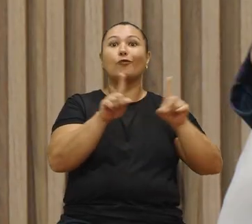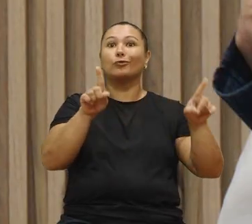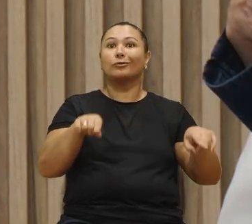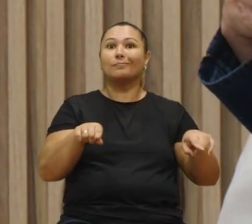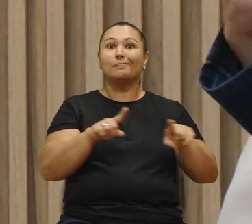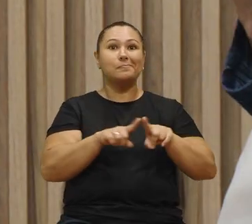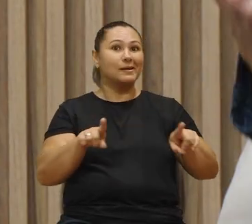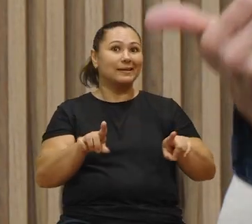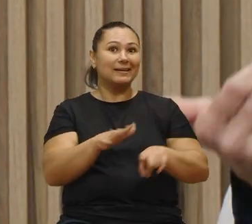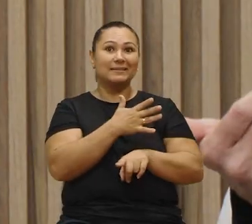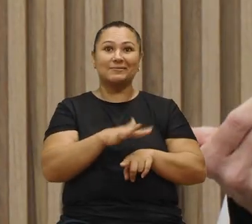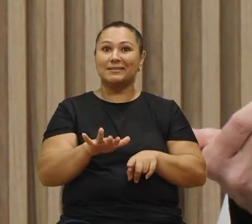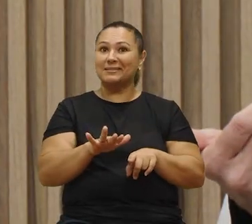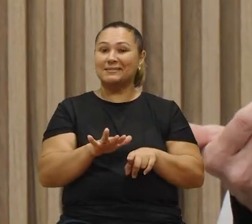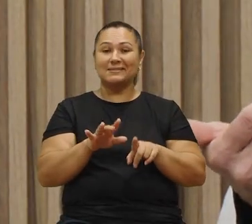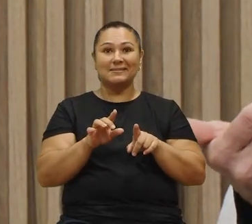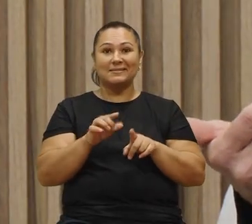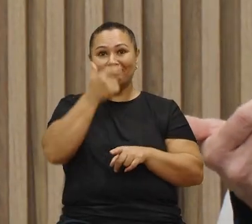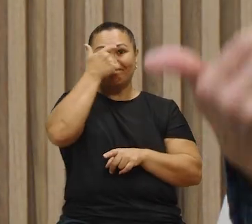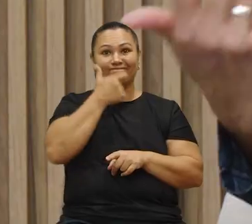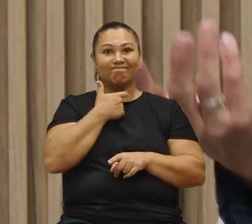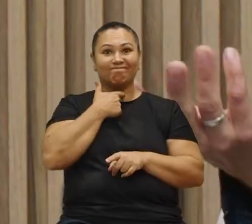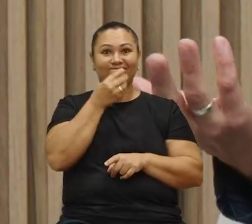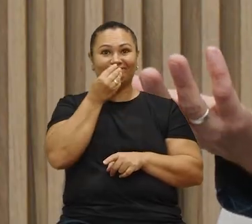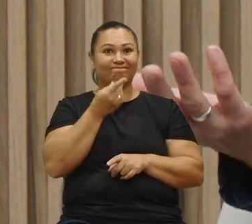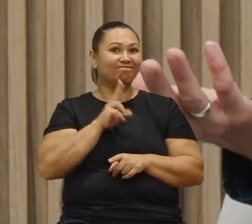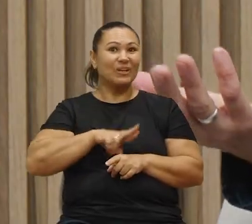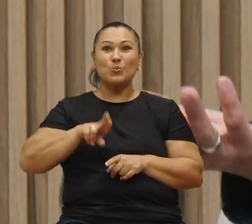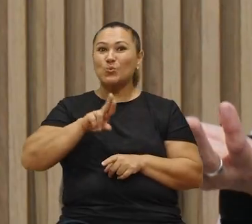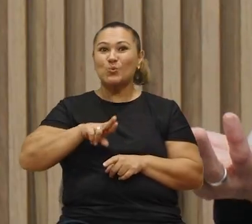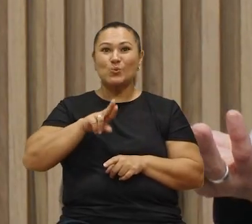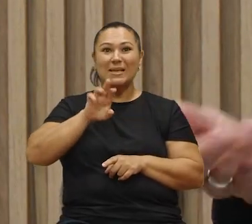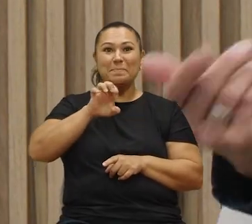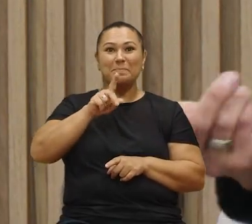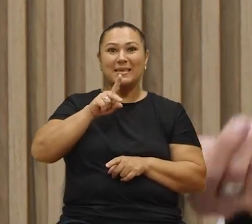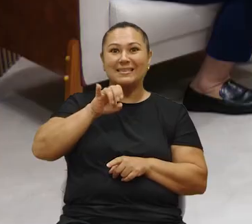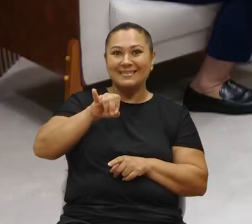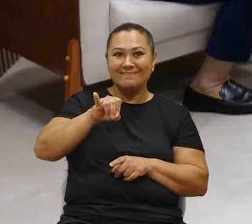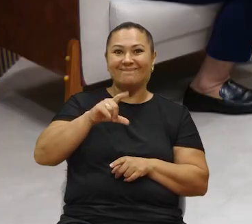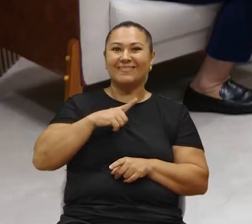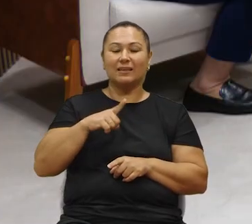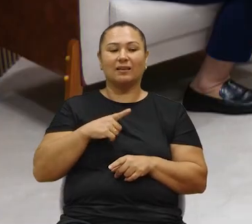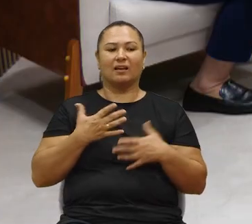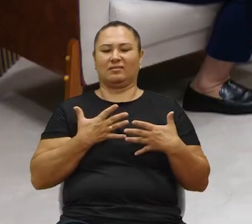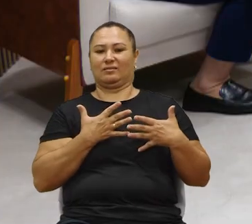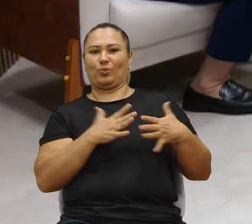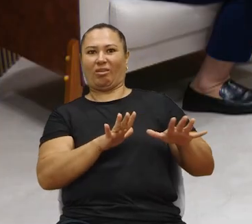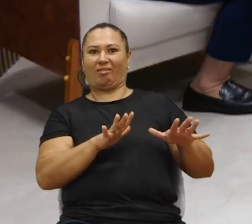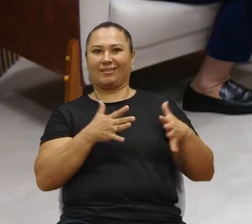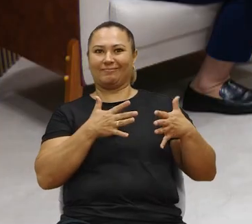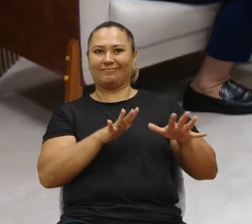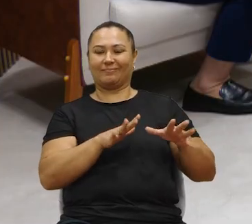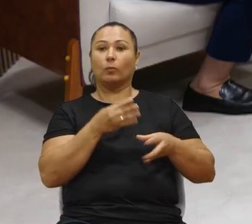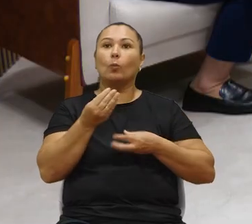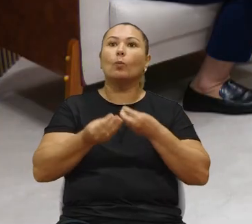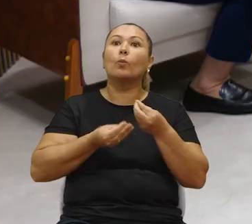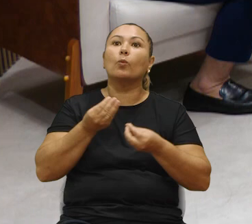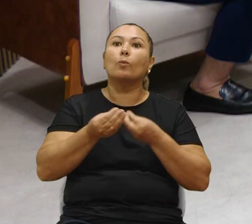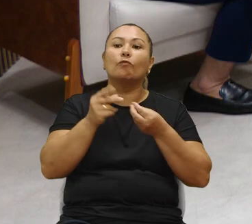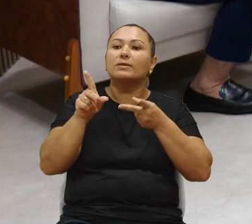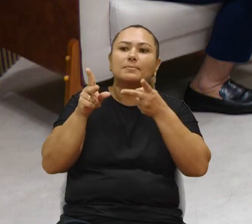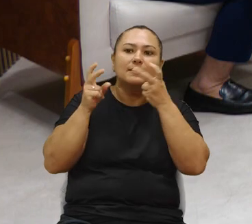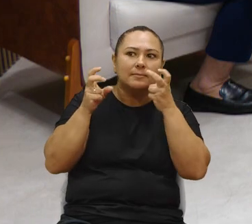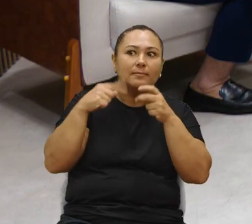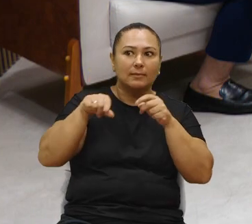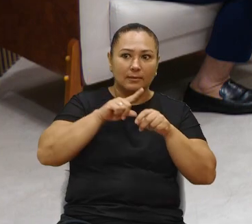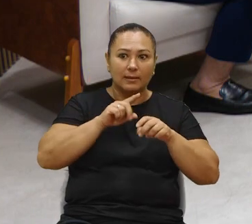funcionários, mas nem sempre o funcionário adota, inclusive, EPIs. Tem uma resistência também. Como é que você enxerga? As empresas